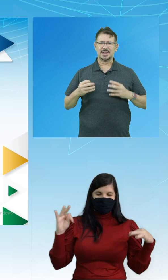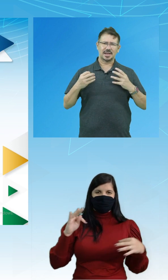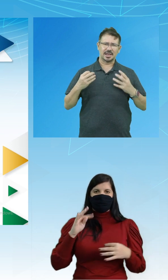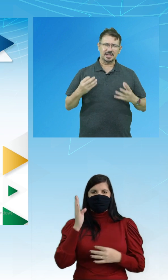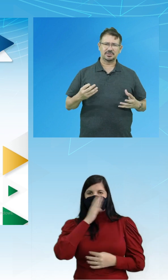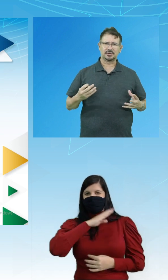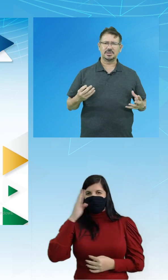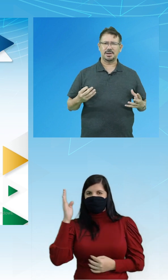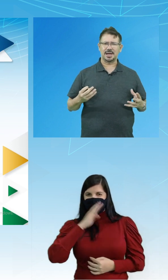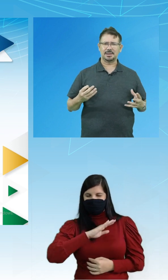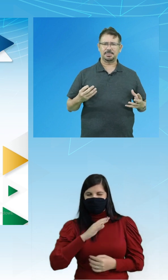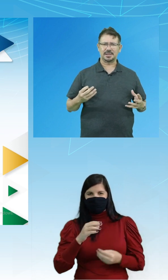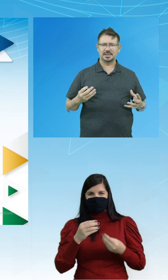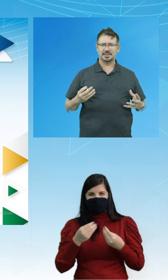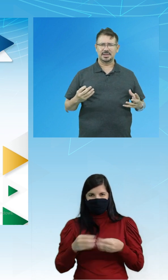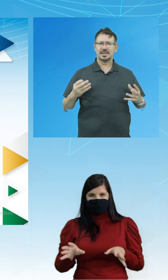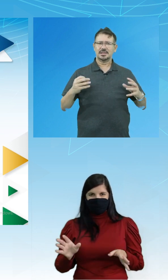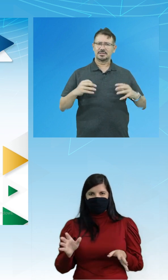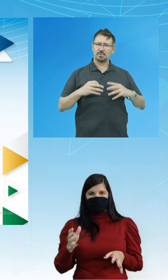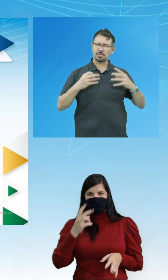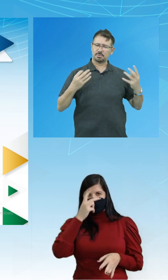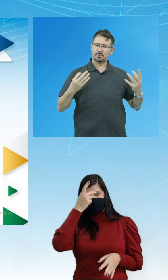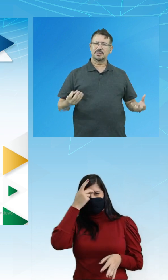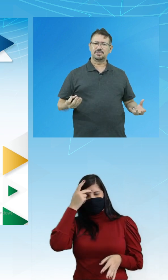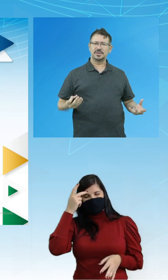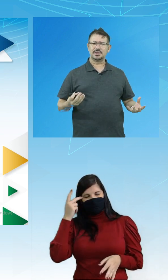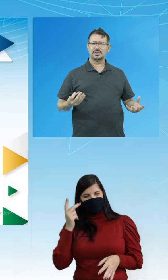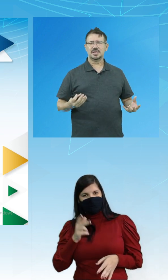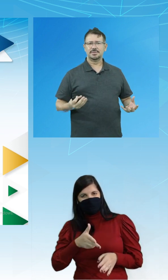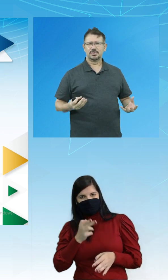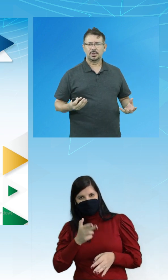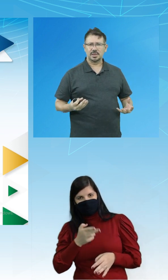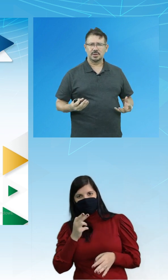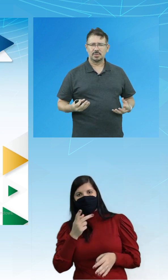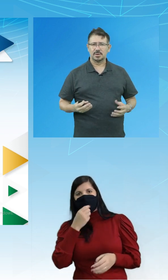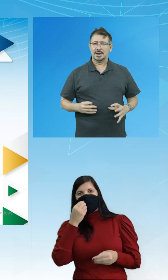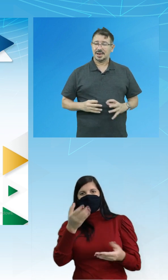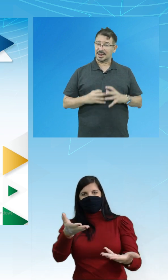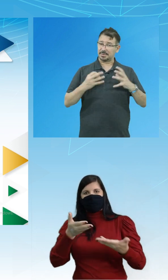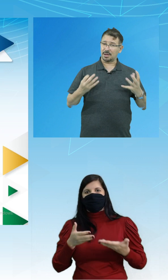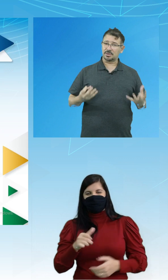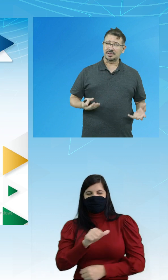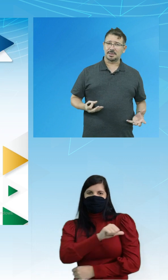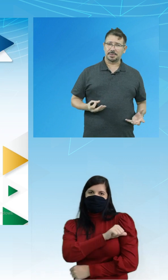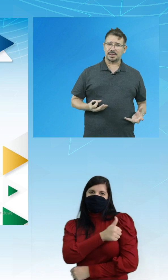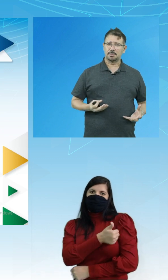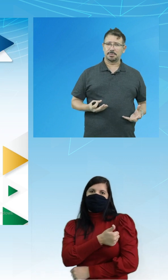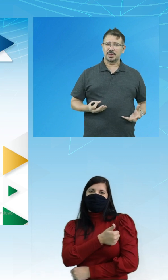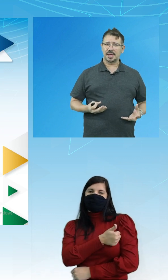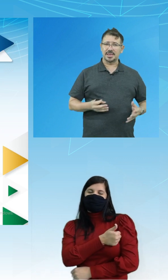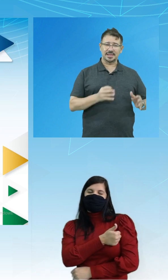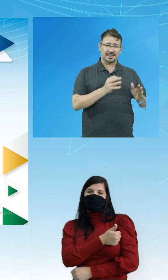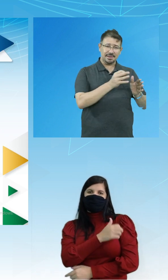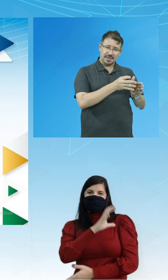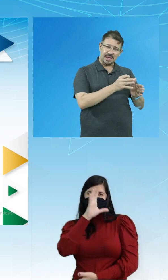miséria, risco de bala perdida. São os boas-vindas do Rio. Lembrar o que é que se pressupõe aí? Que da